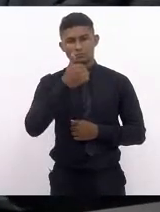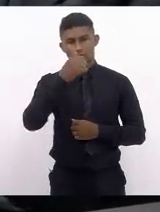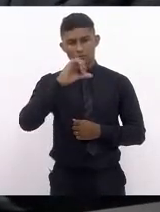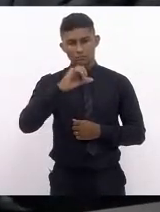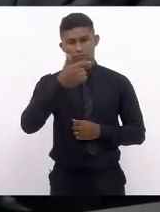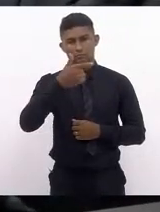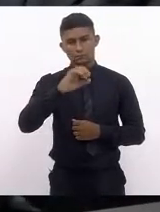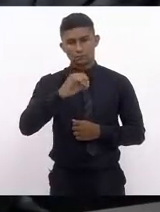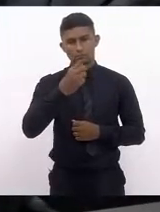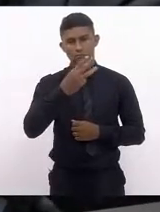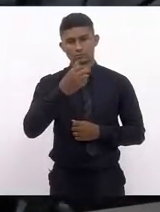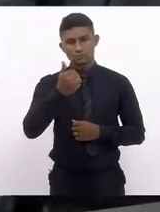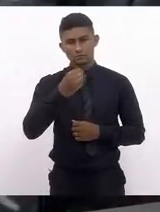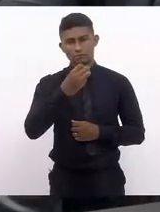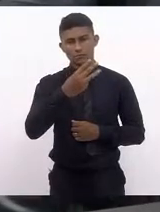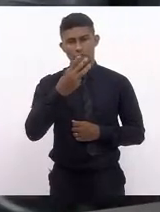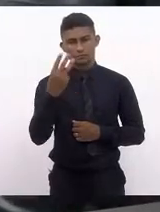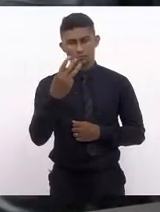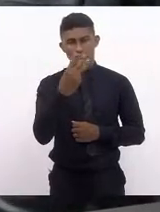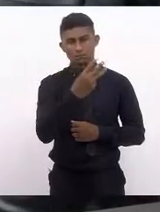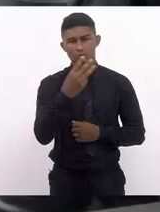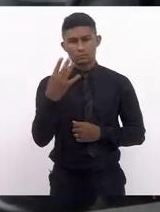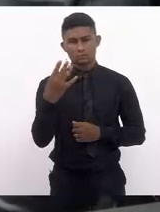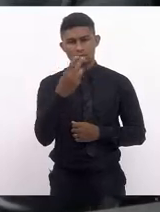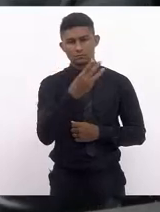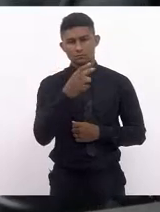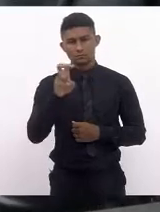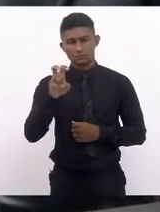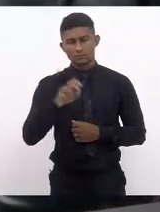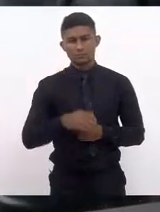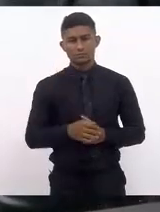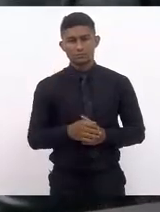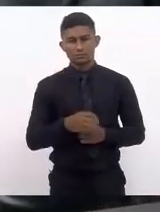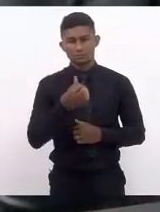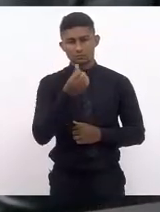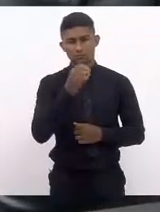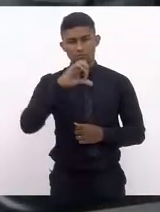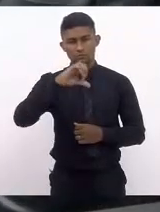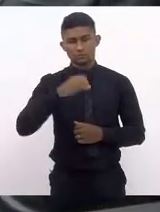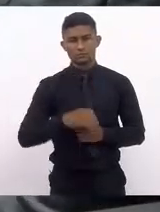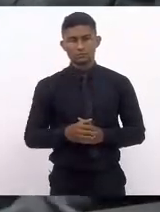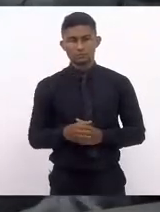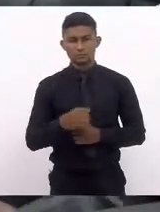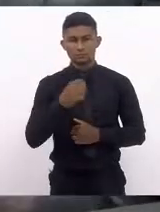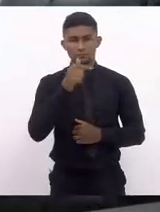19 20 31 33 34 35 6970